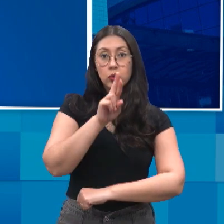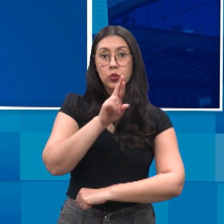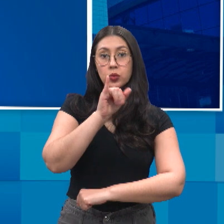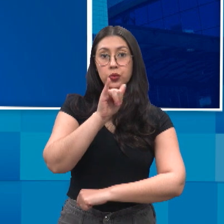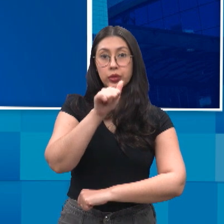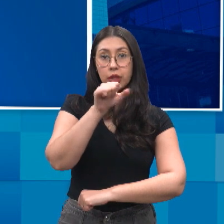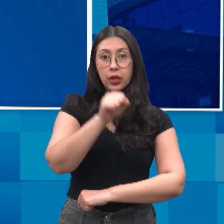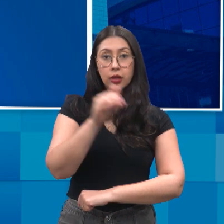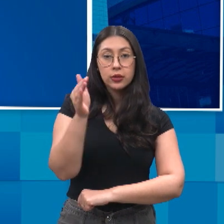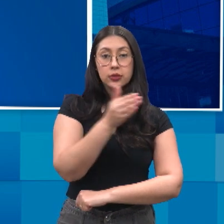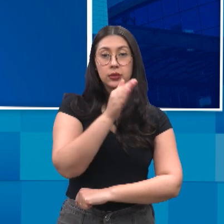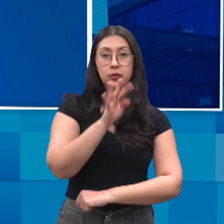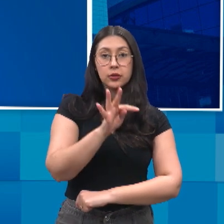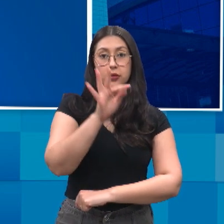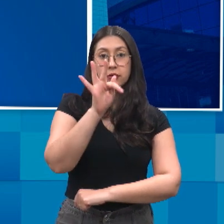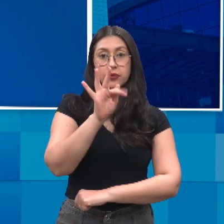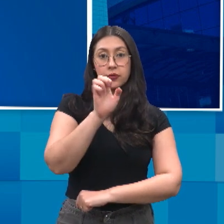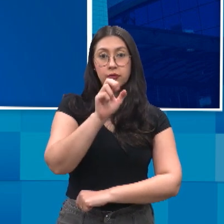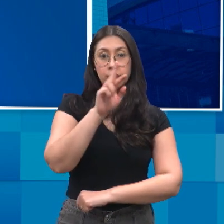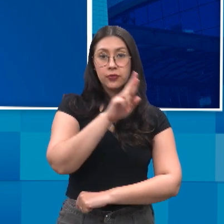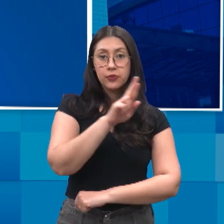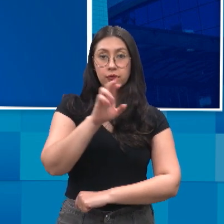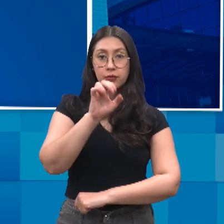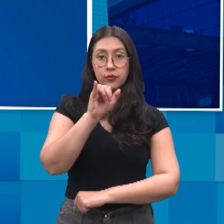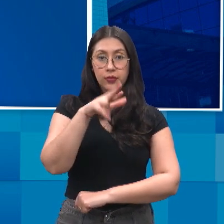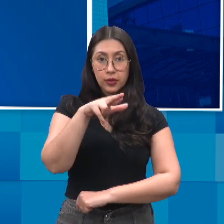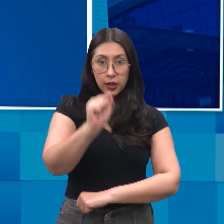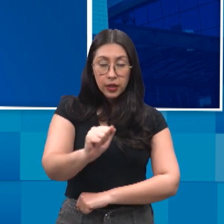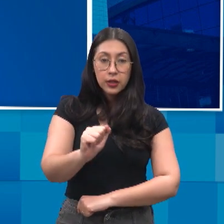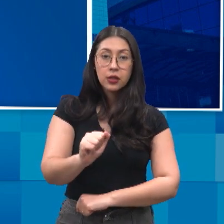ordinário, comissão Justiça.